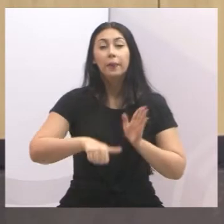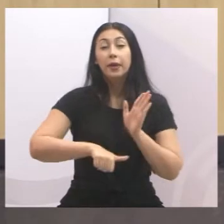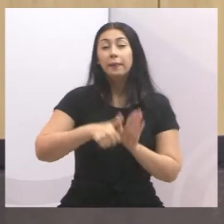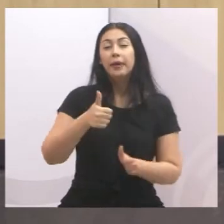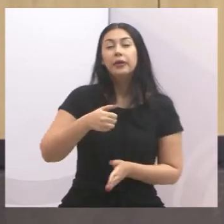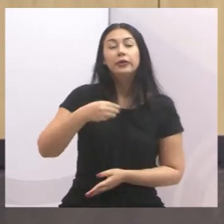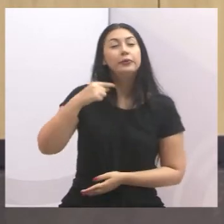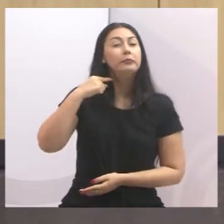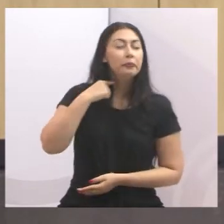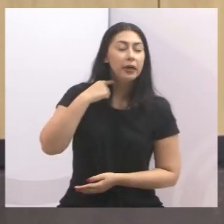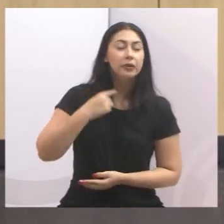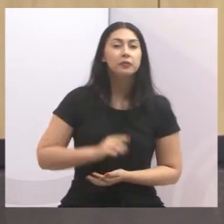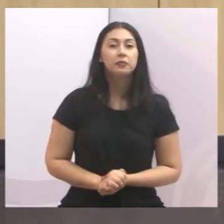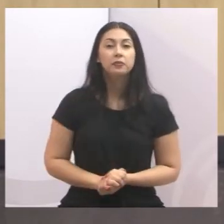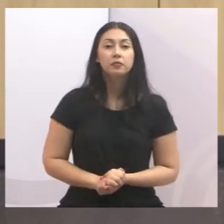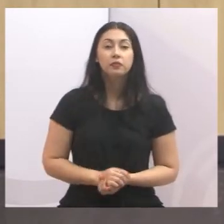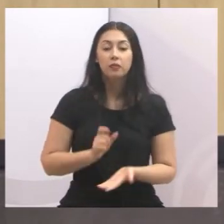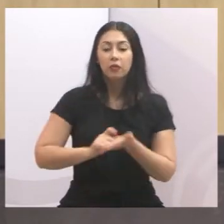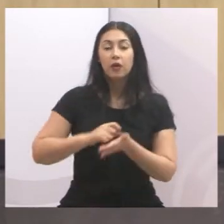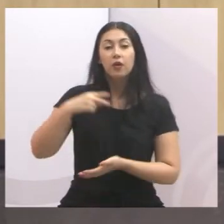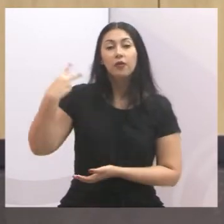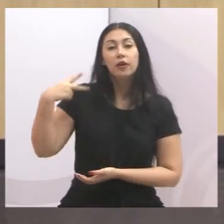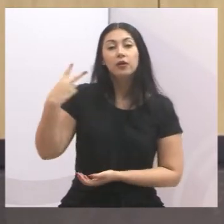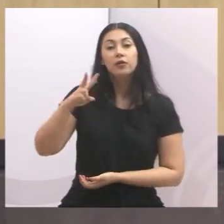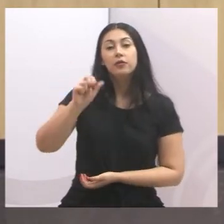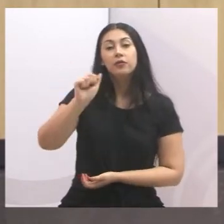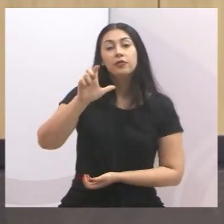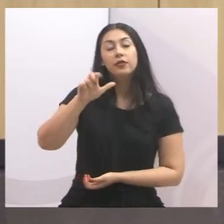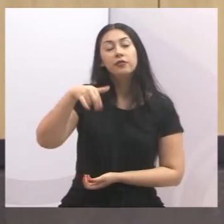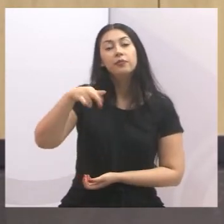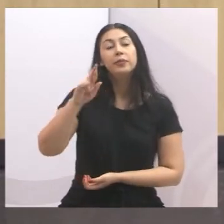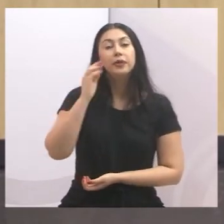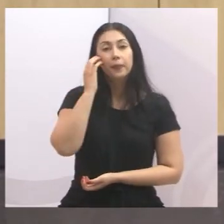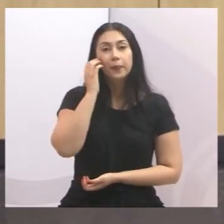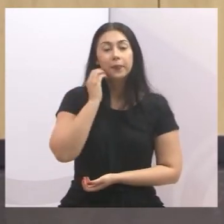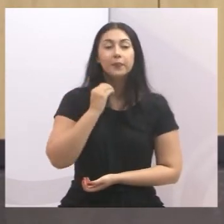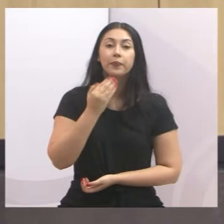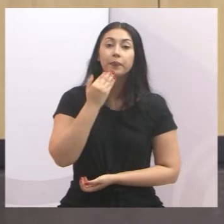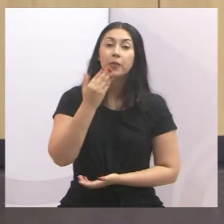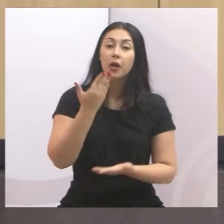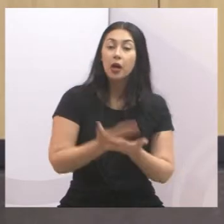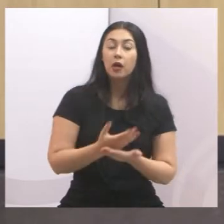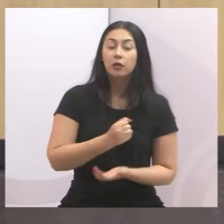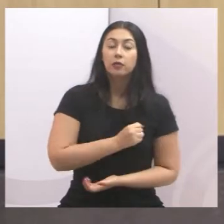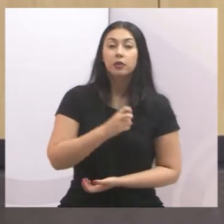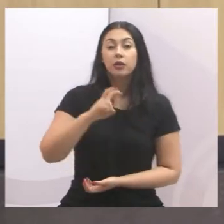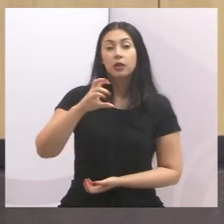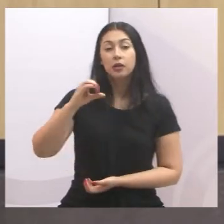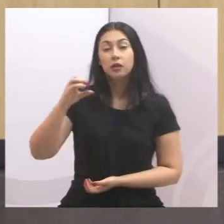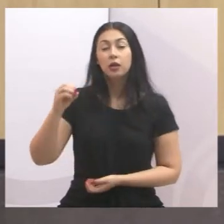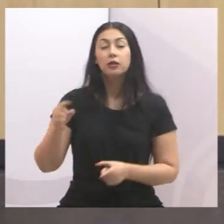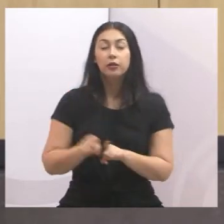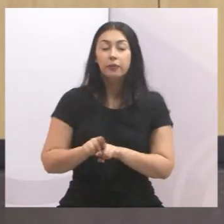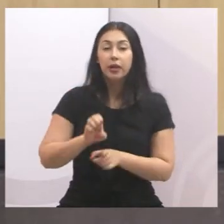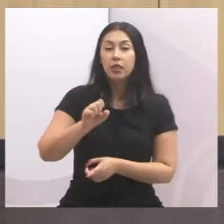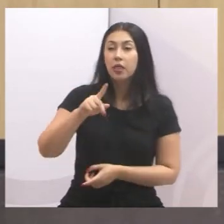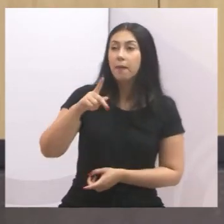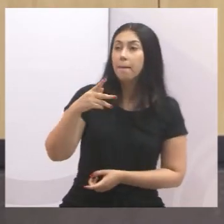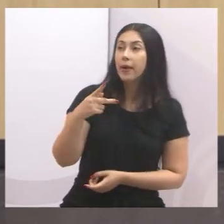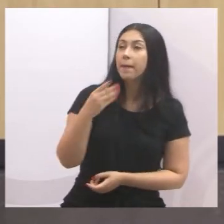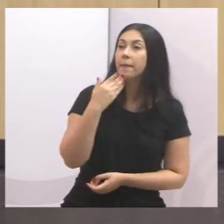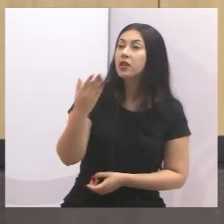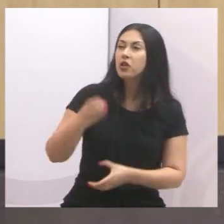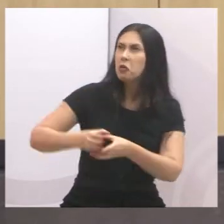Maio, em Jacareí. Autoria, vereador Valmir Parque do Meia Lua. Requerimento número 500. A EDP solicitando a substituição de